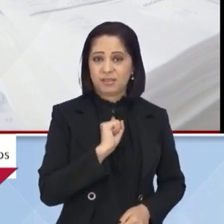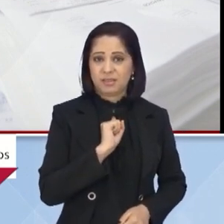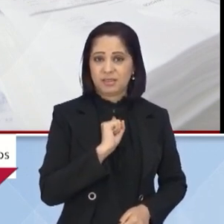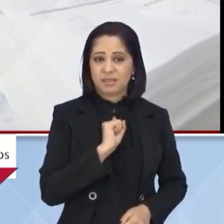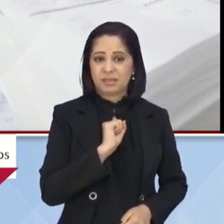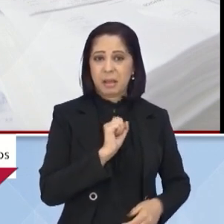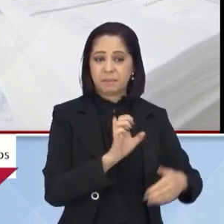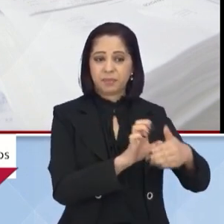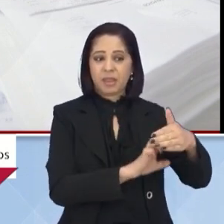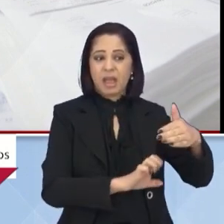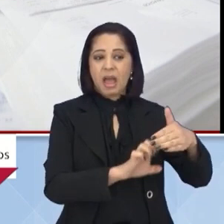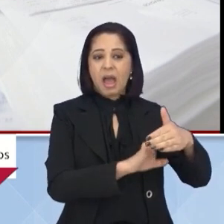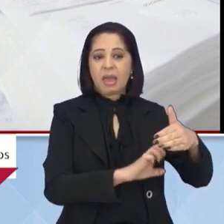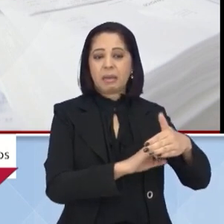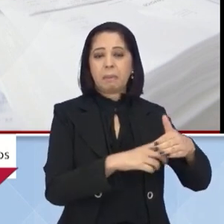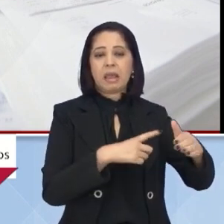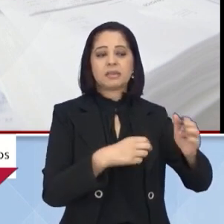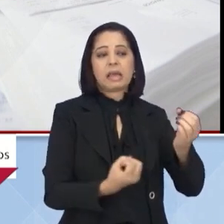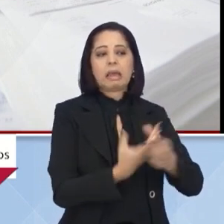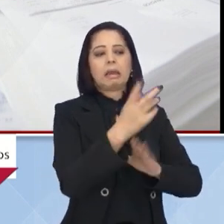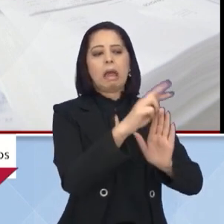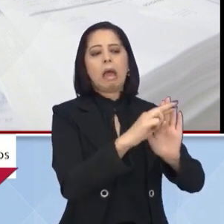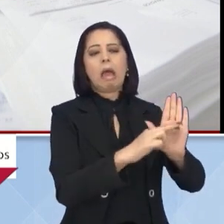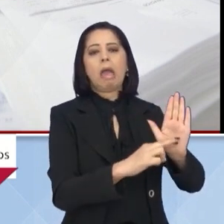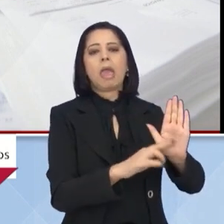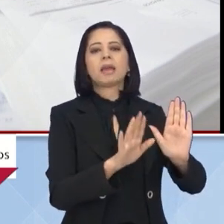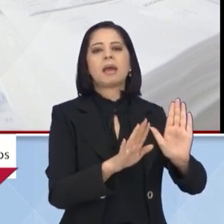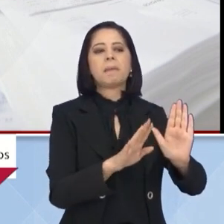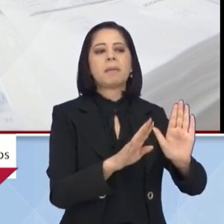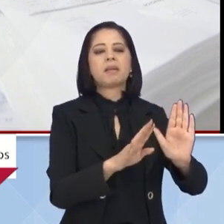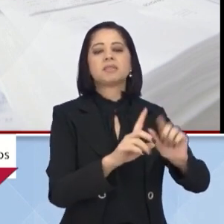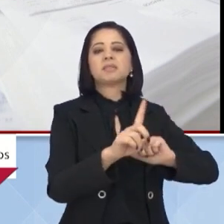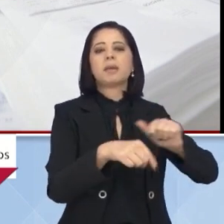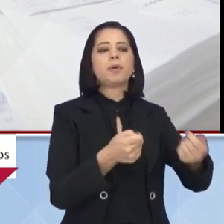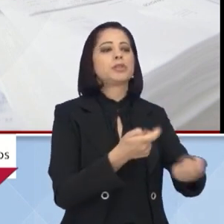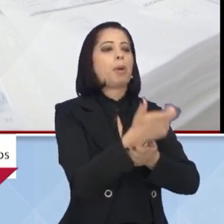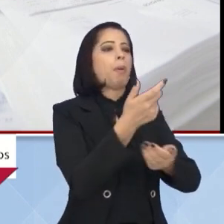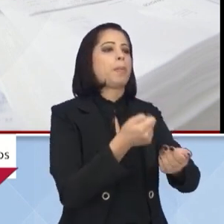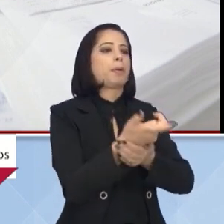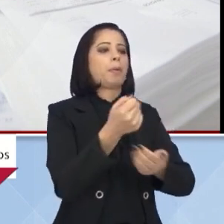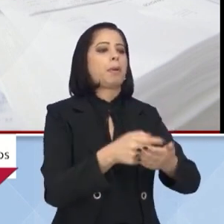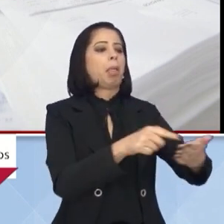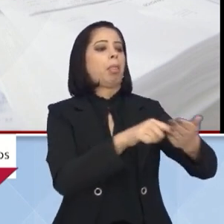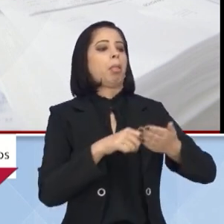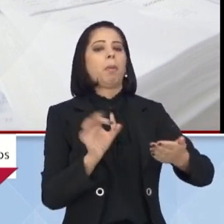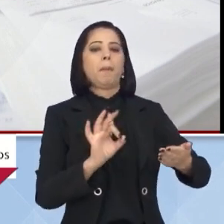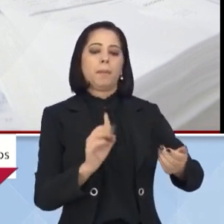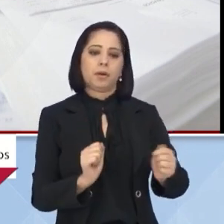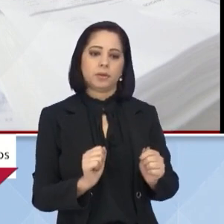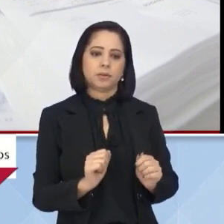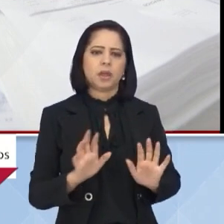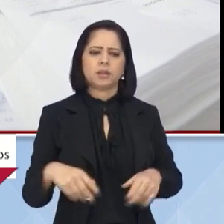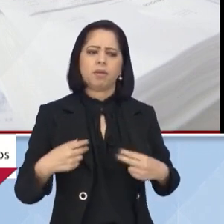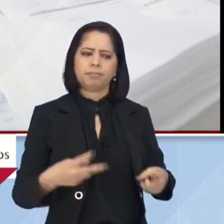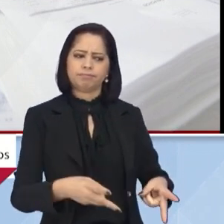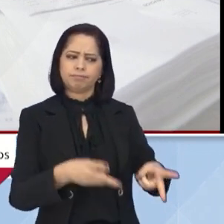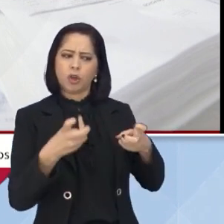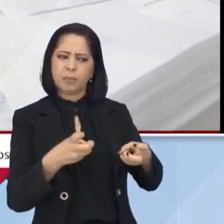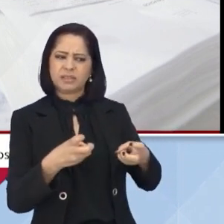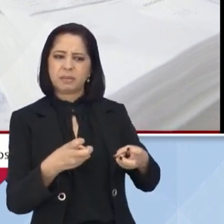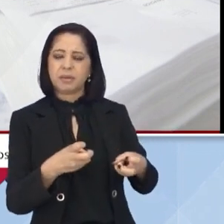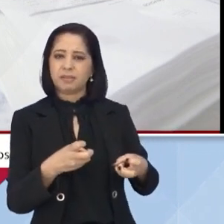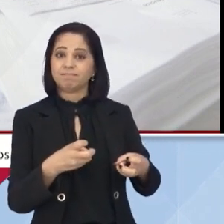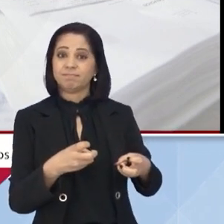observância quando ela faz algum tipo de compra Então a gente tem visto compras com valores extremamente acima dos preços praticados no